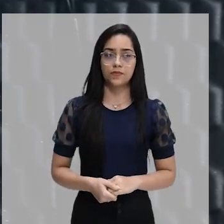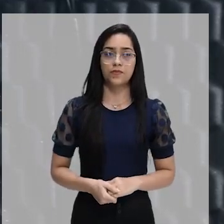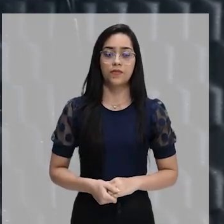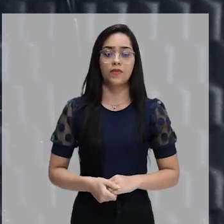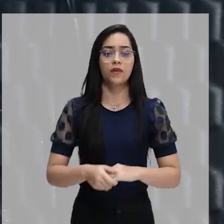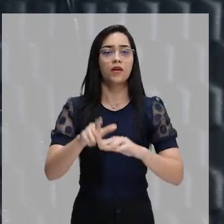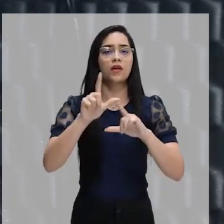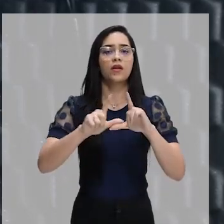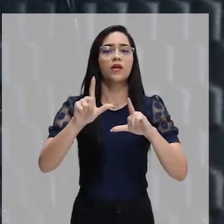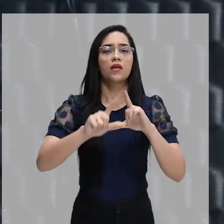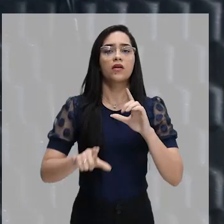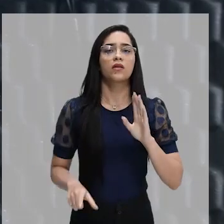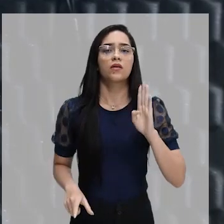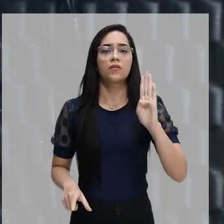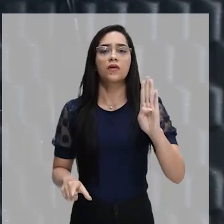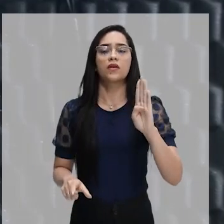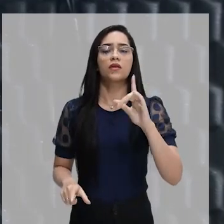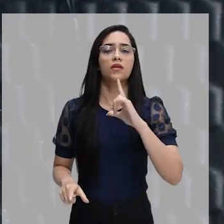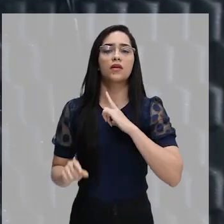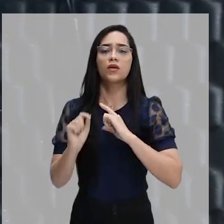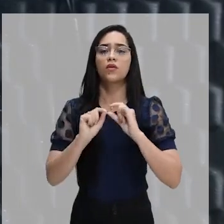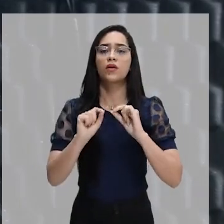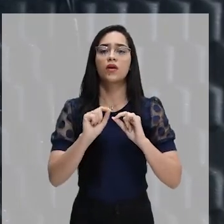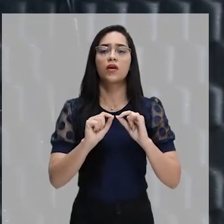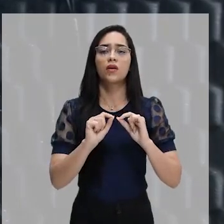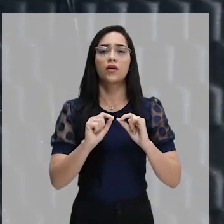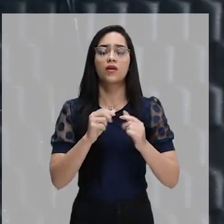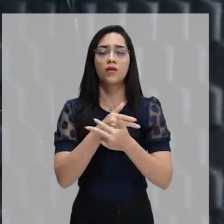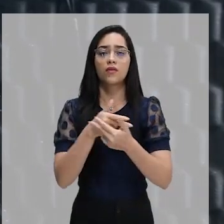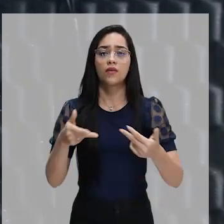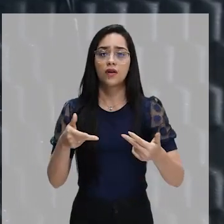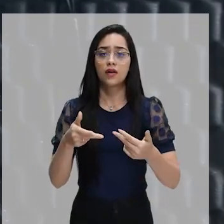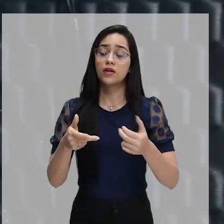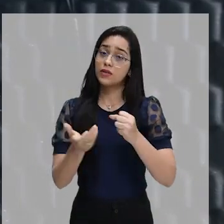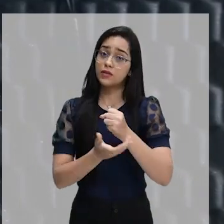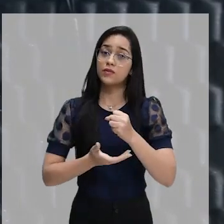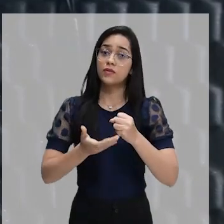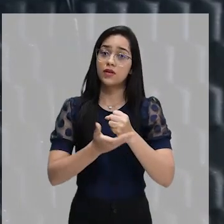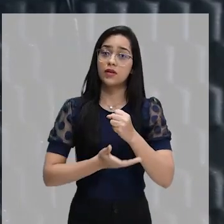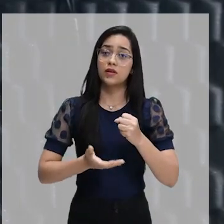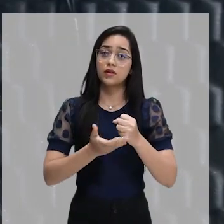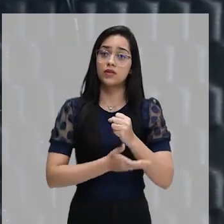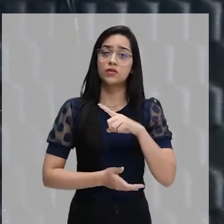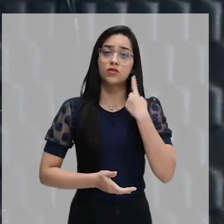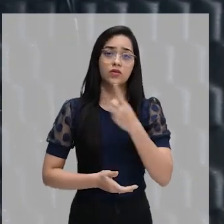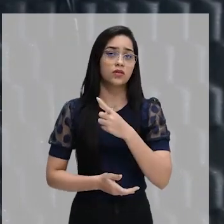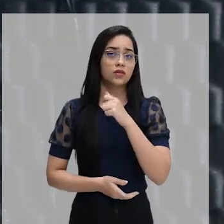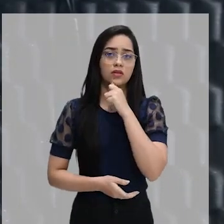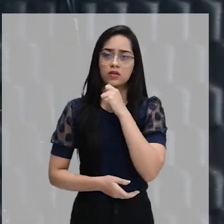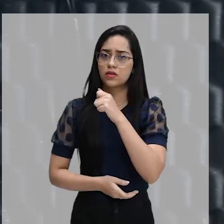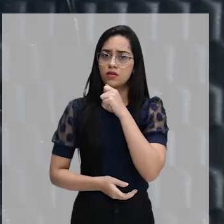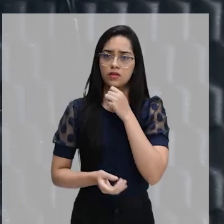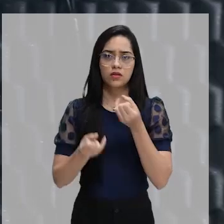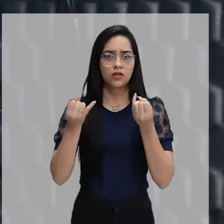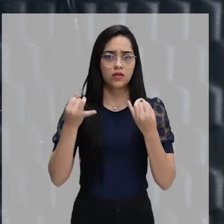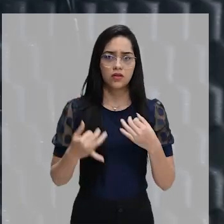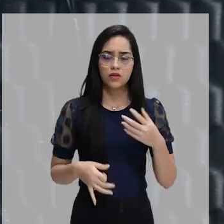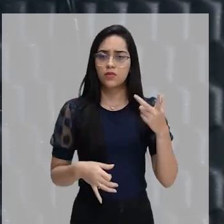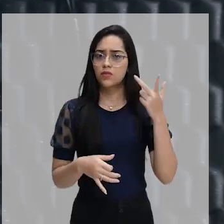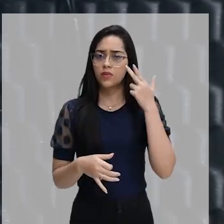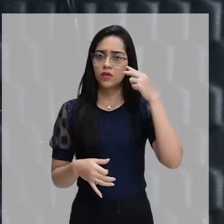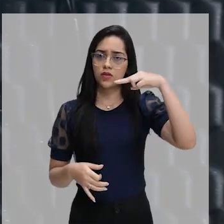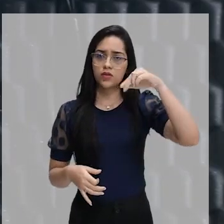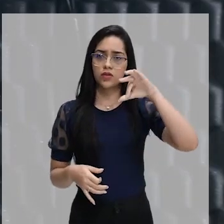Letra B. Realismo e naturalismo têm as mesmas bases. Nós ainda não falamos de